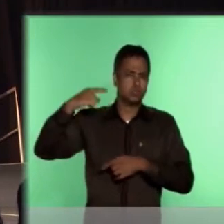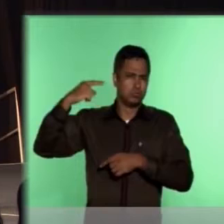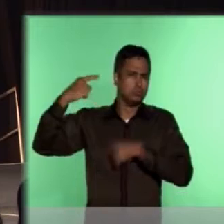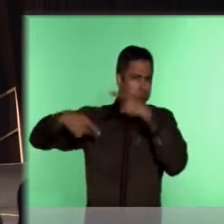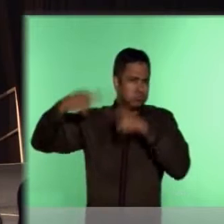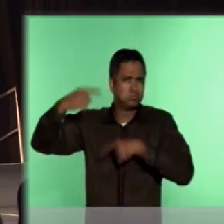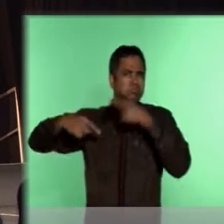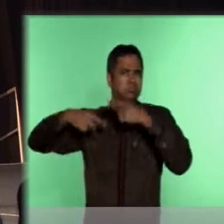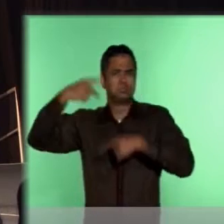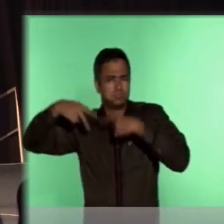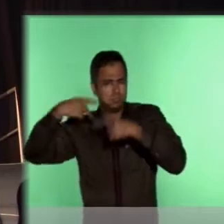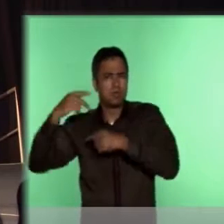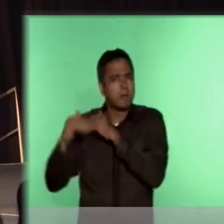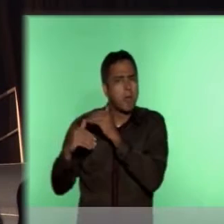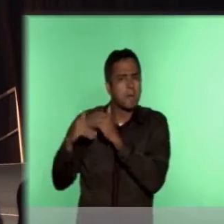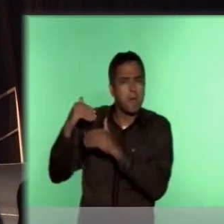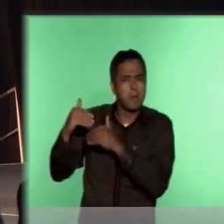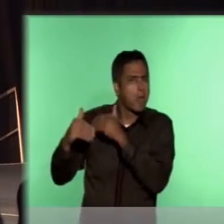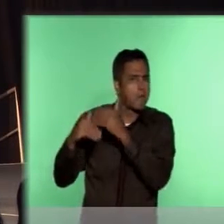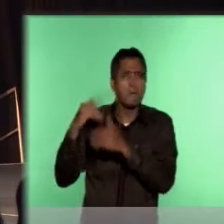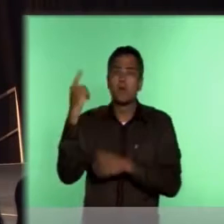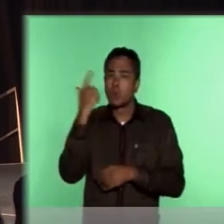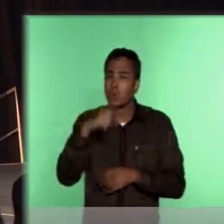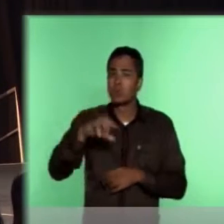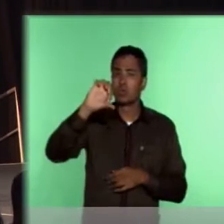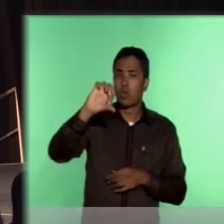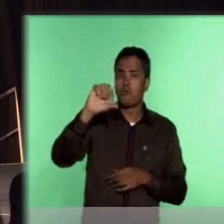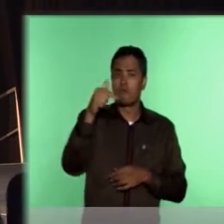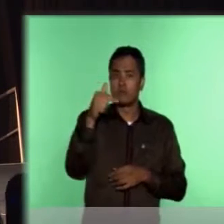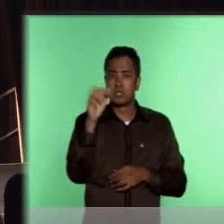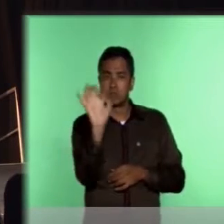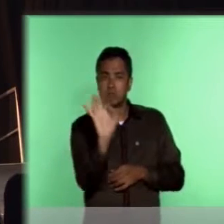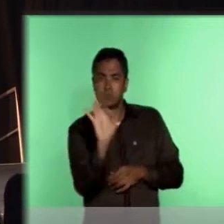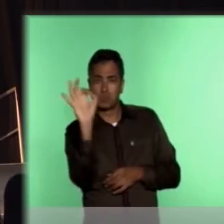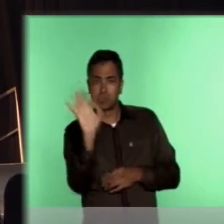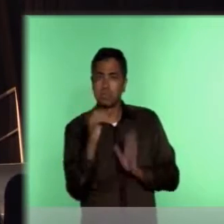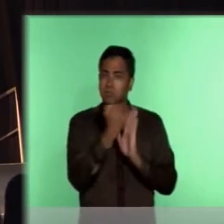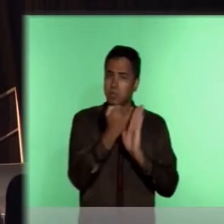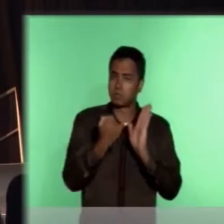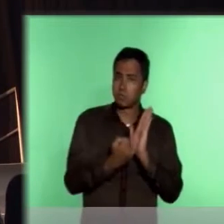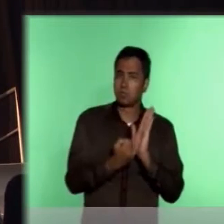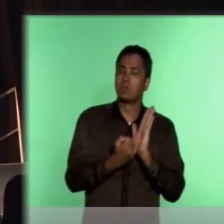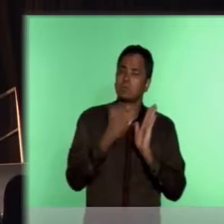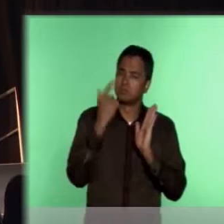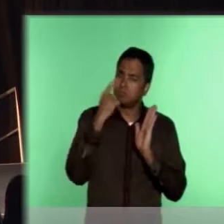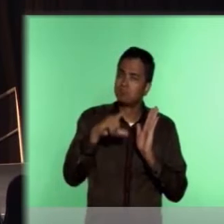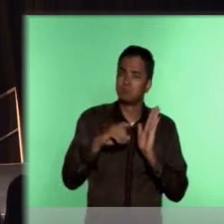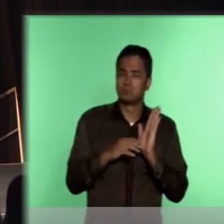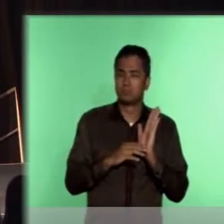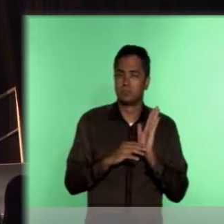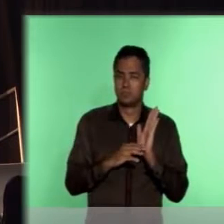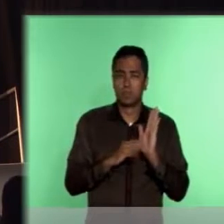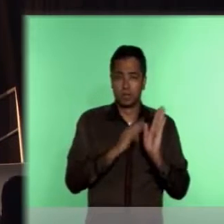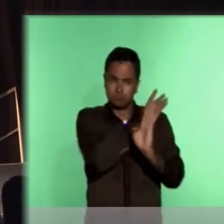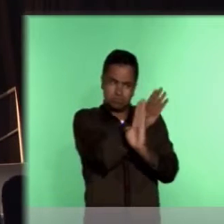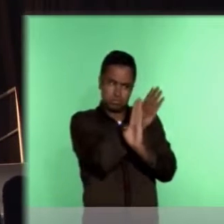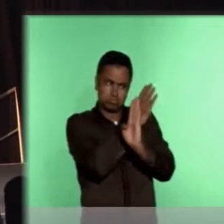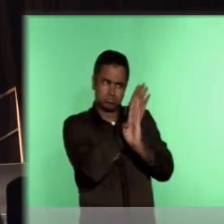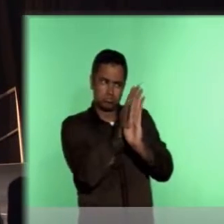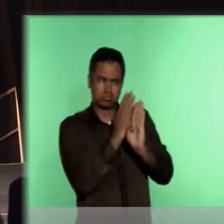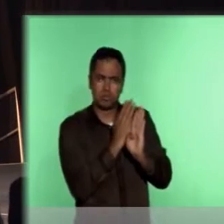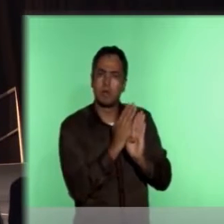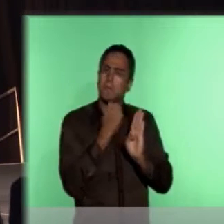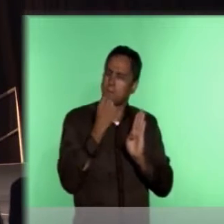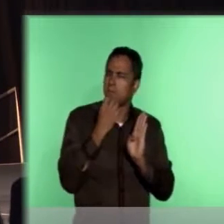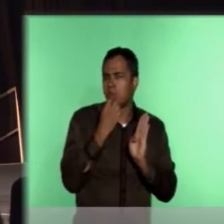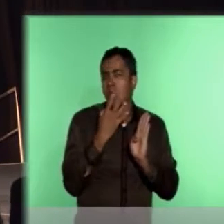de matrículas no ensino fundamental. Só que agora não basta mais manter as mesmas políticas. É preciso criar políticas diferenciadas